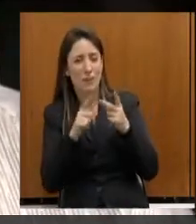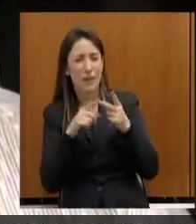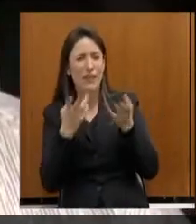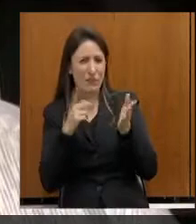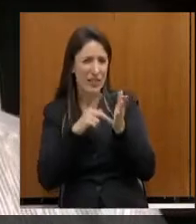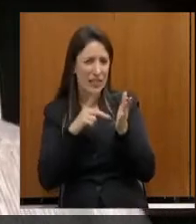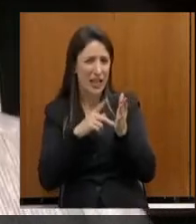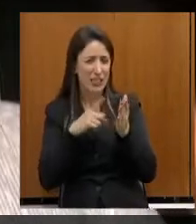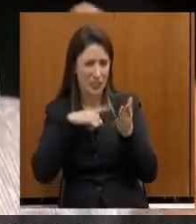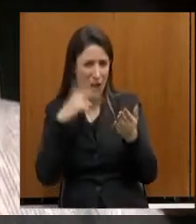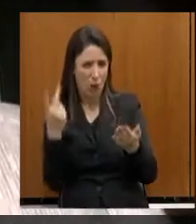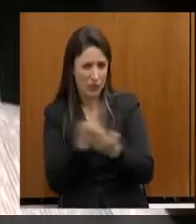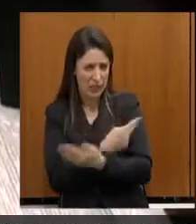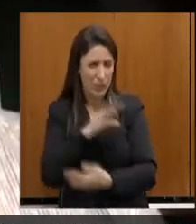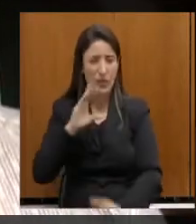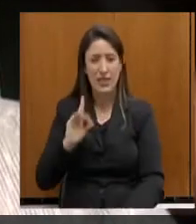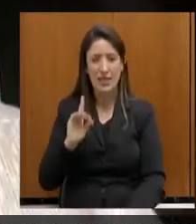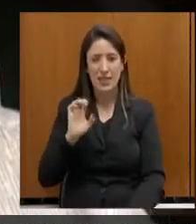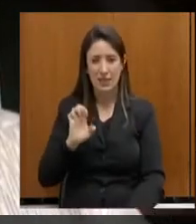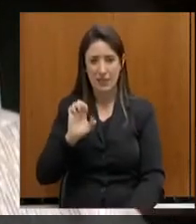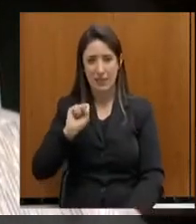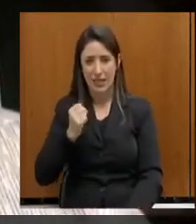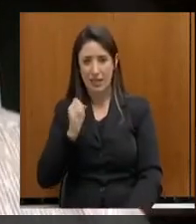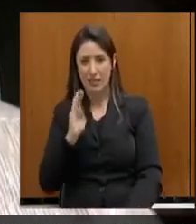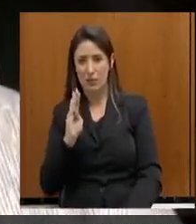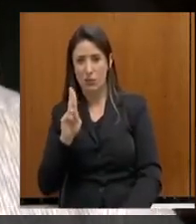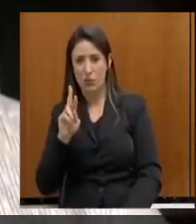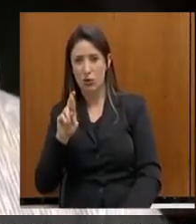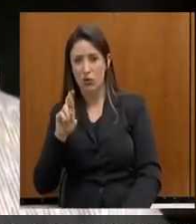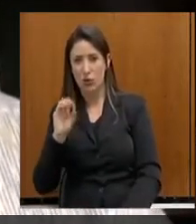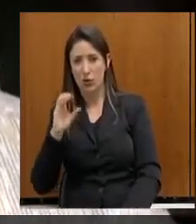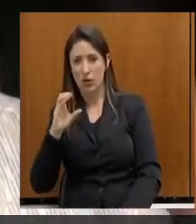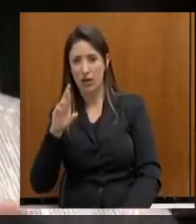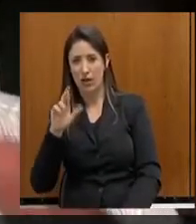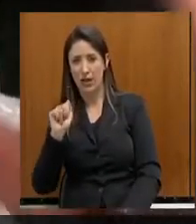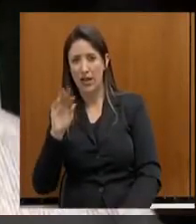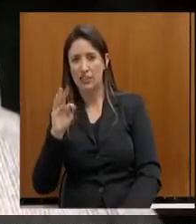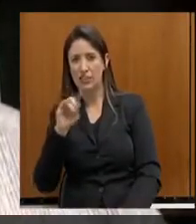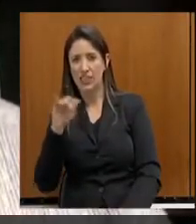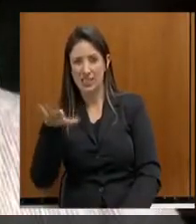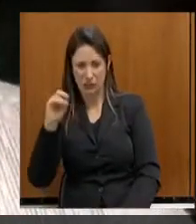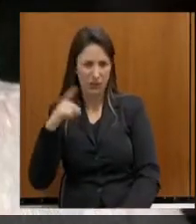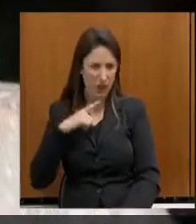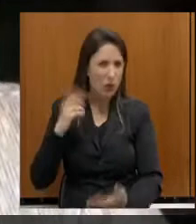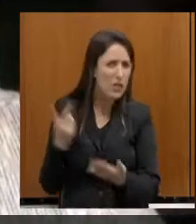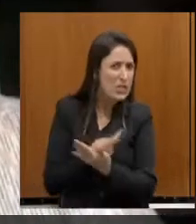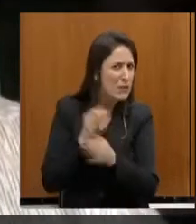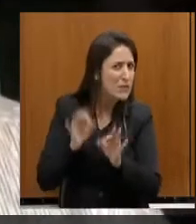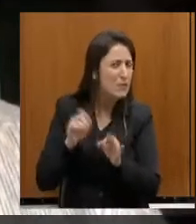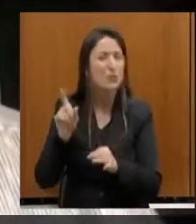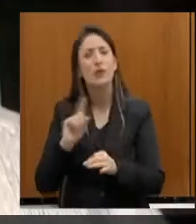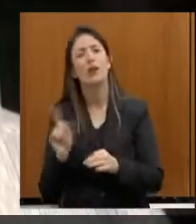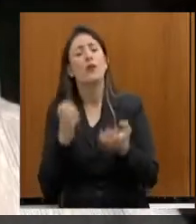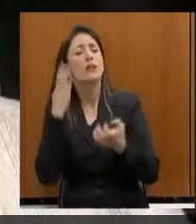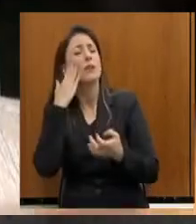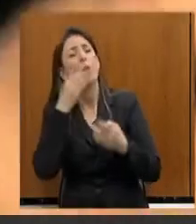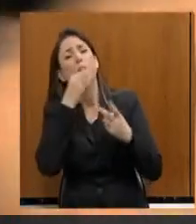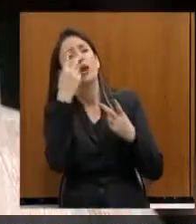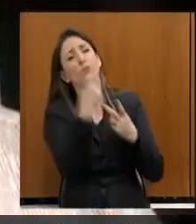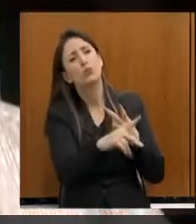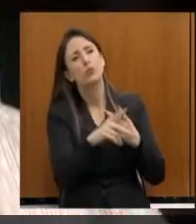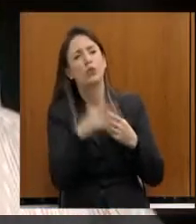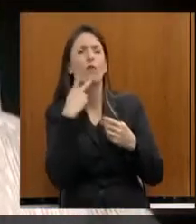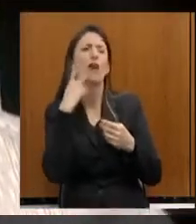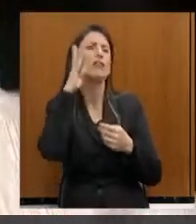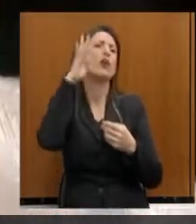desburocratizado quero ver na prática não sabe na teoria eu queria ver a sua opinião o que que pode ser feito mesmo que a gente tem a